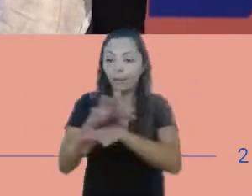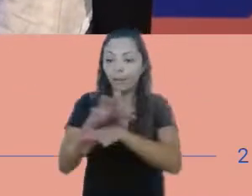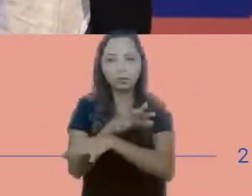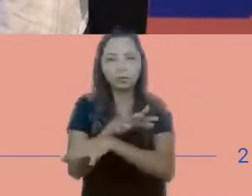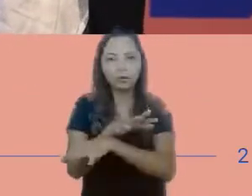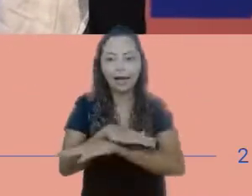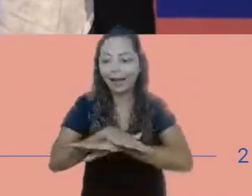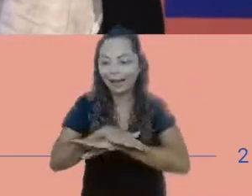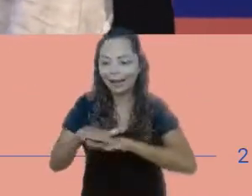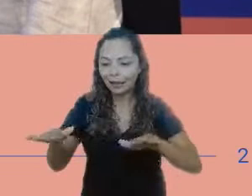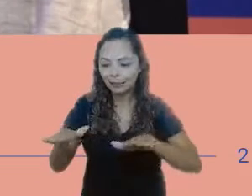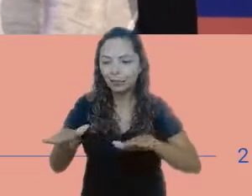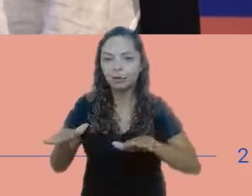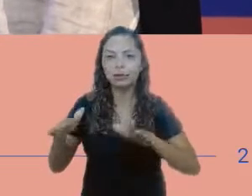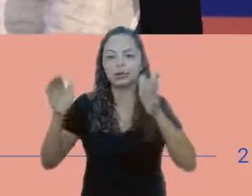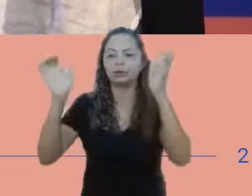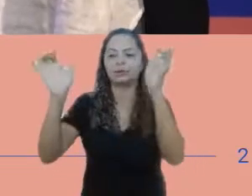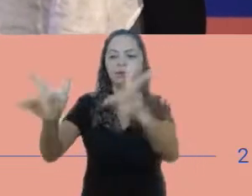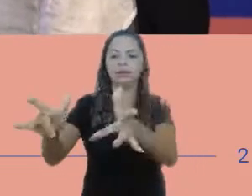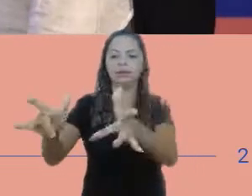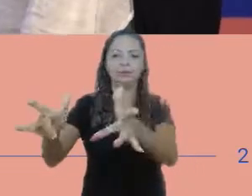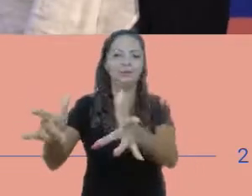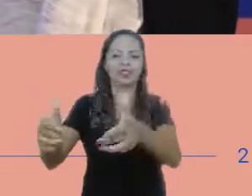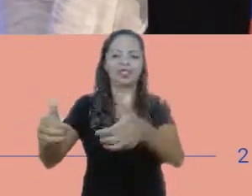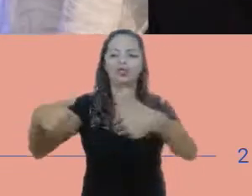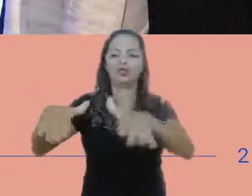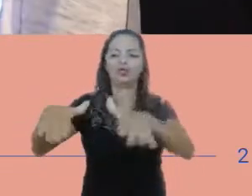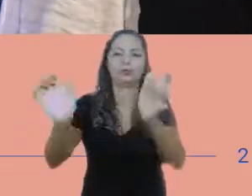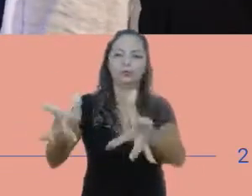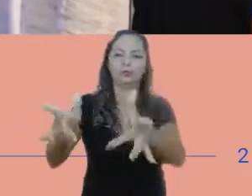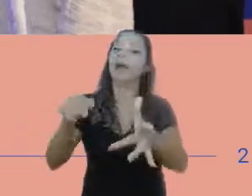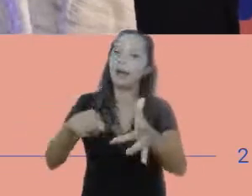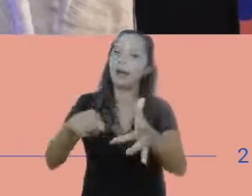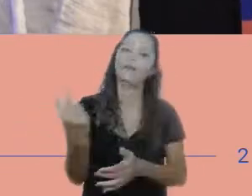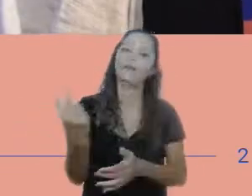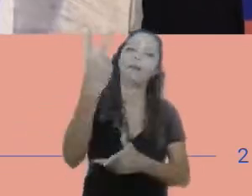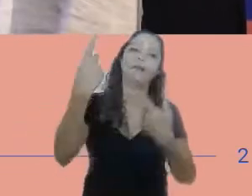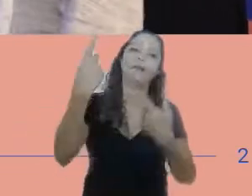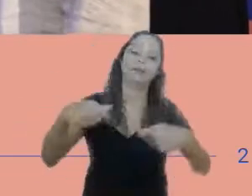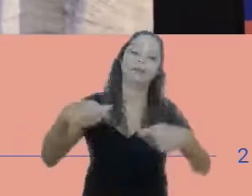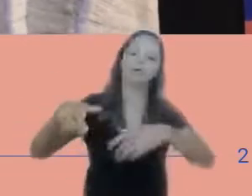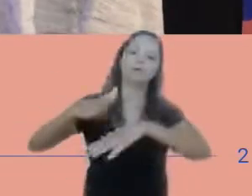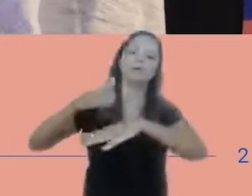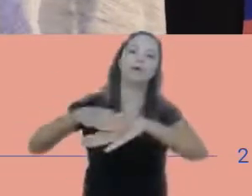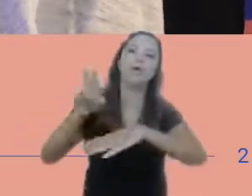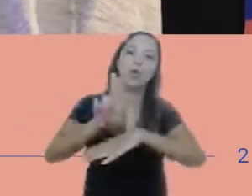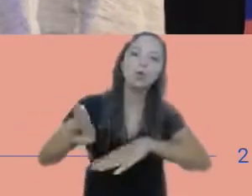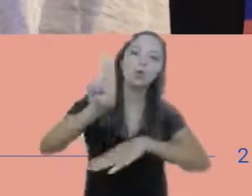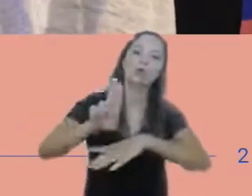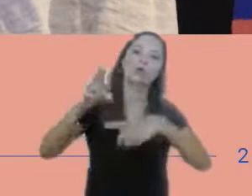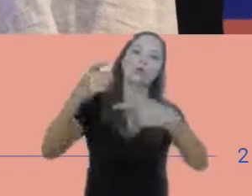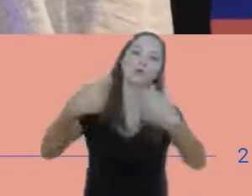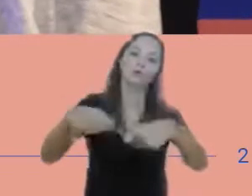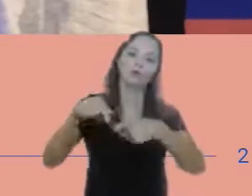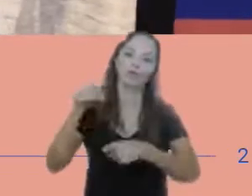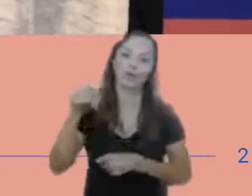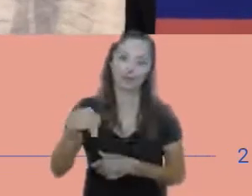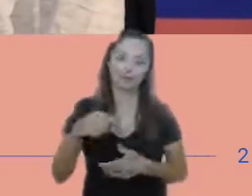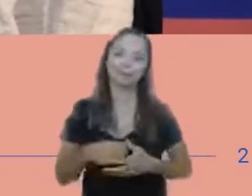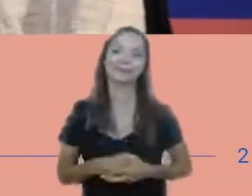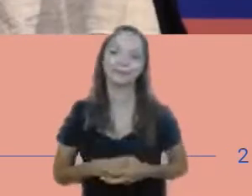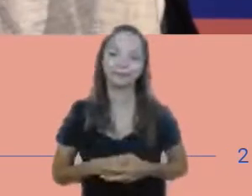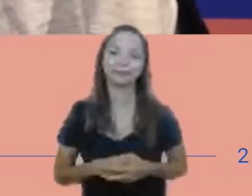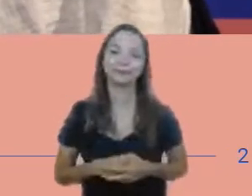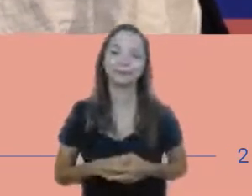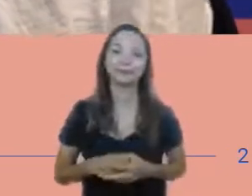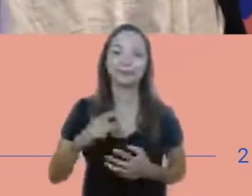ter nada no final de uma cadeia produtiva que não tenha valor então a gente está falando de quatro dimensões a gente vem trabalhando